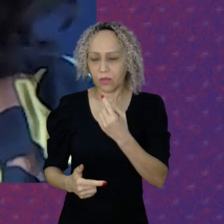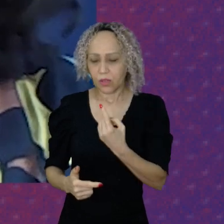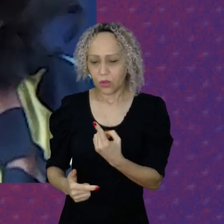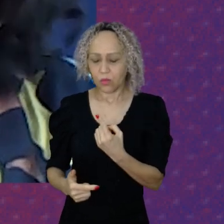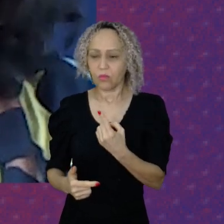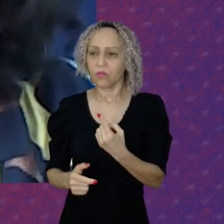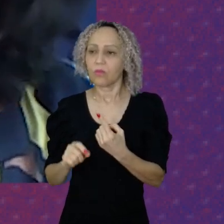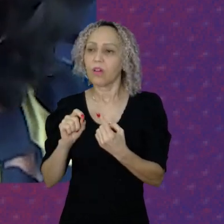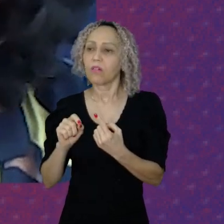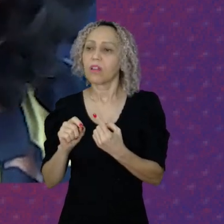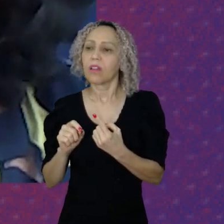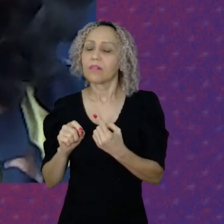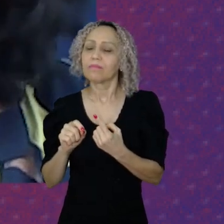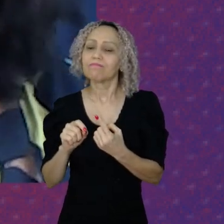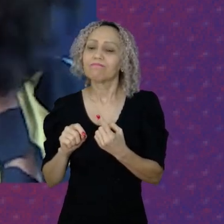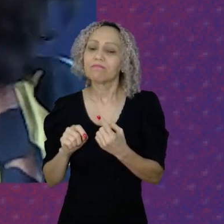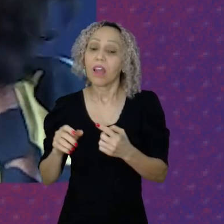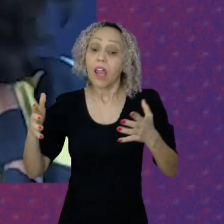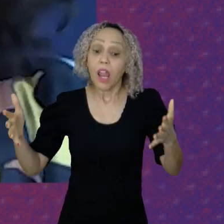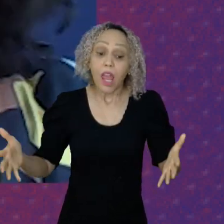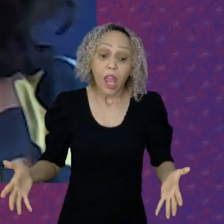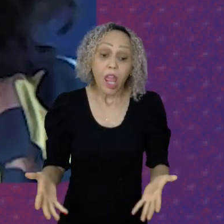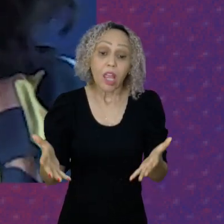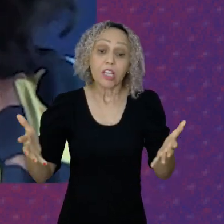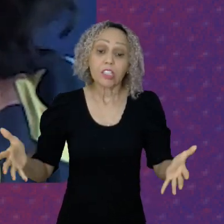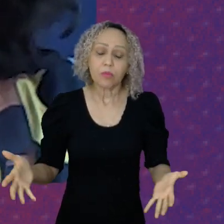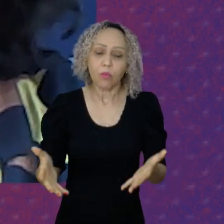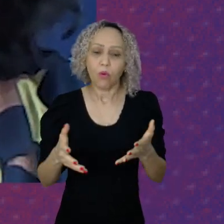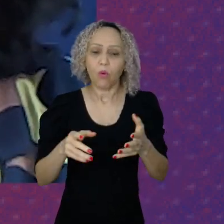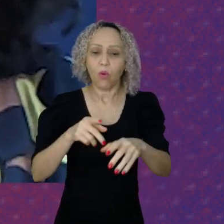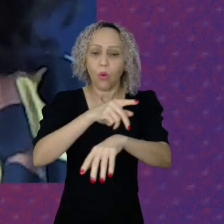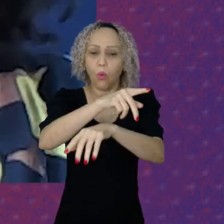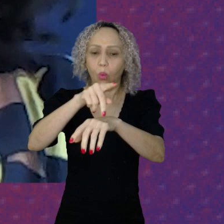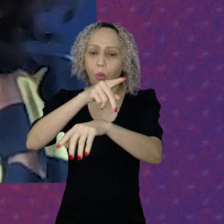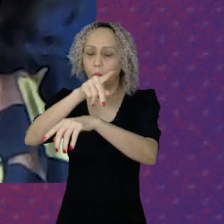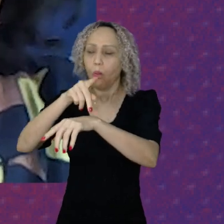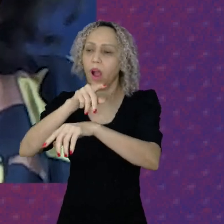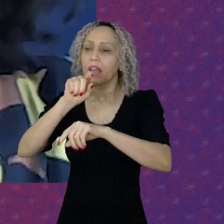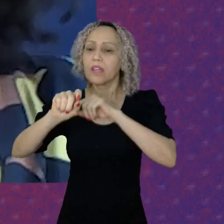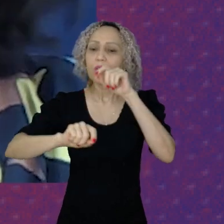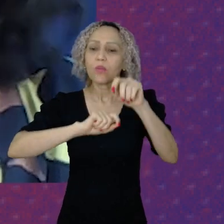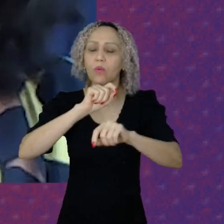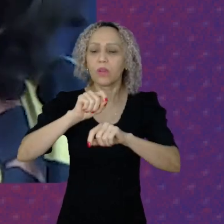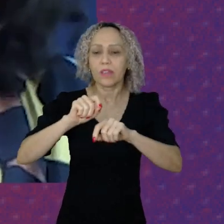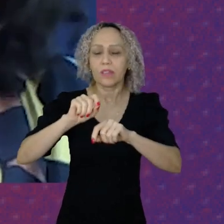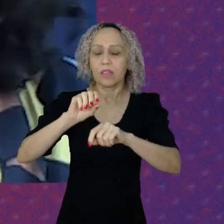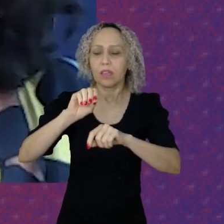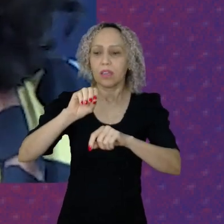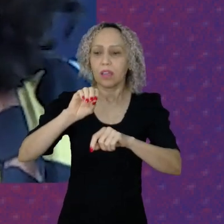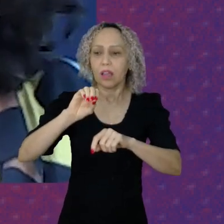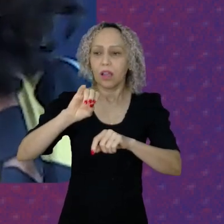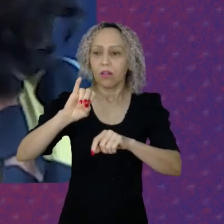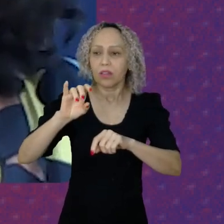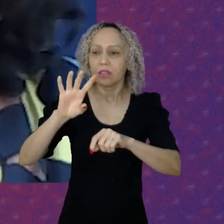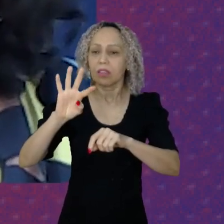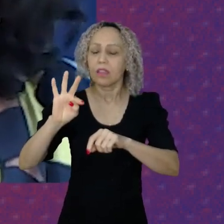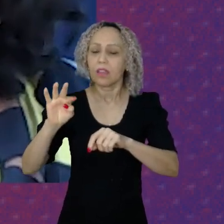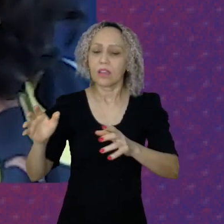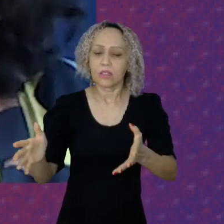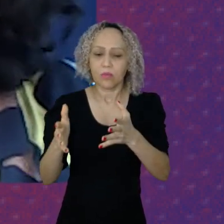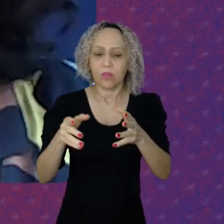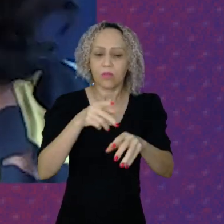ele estimula os países a adotarem essas políticas de prevenção